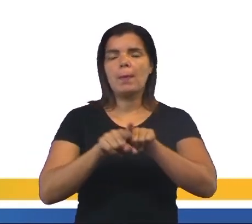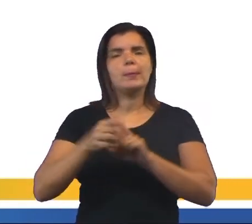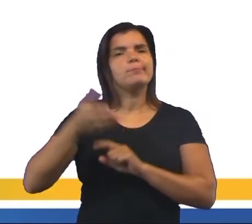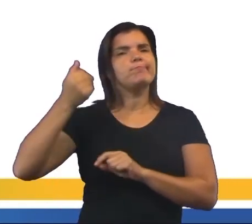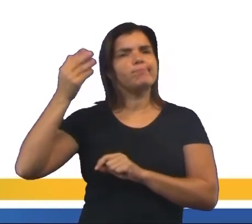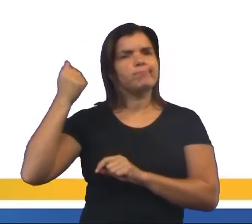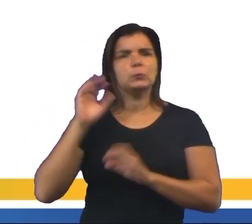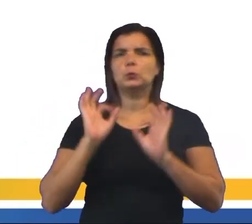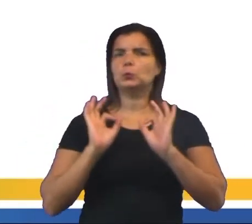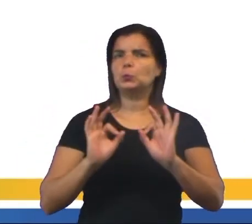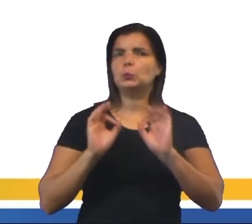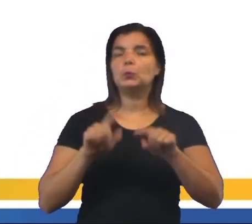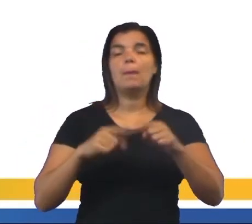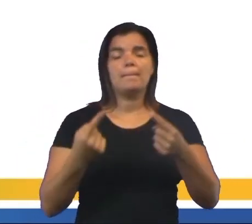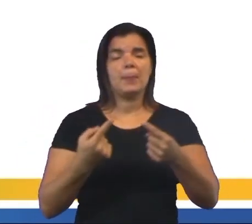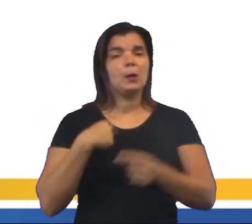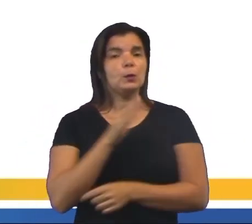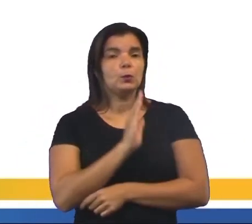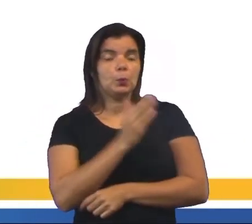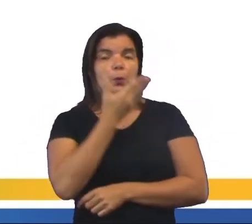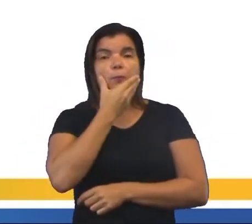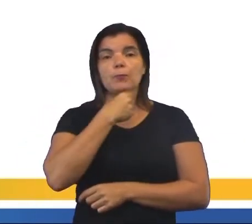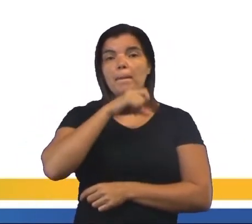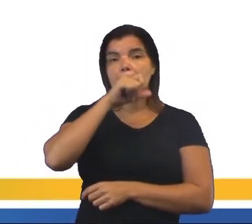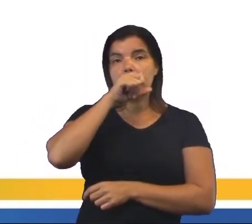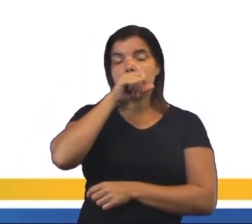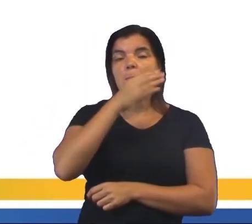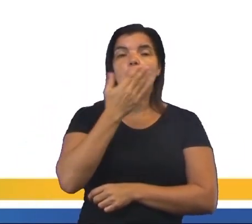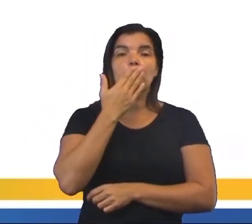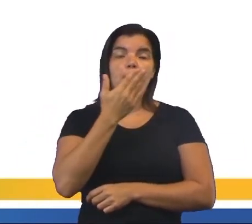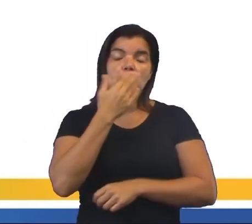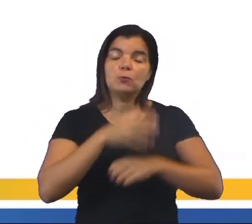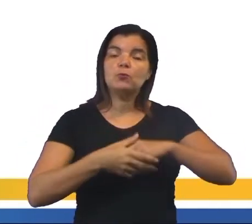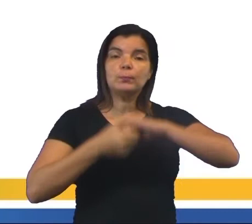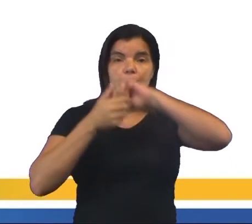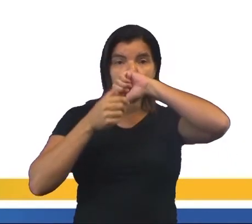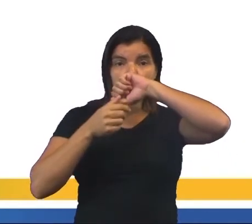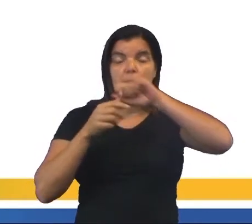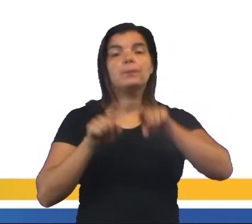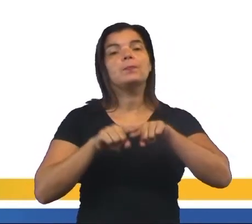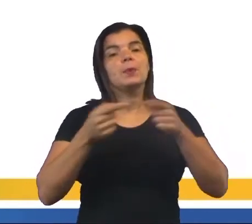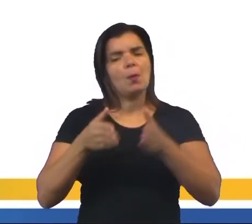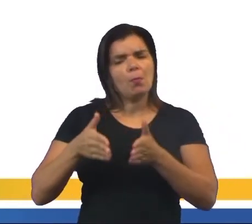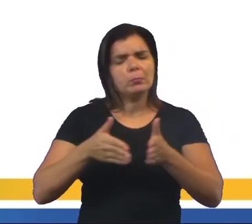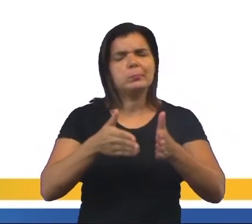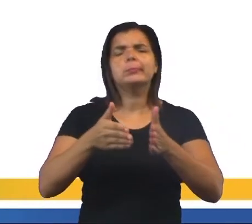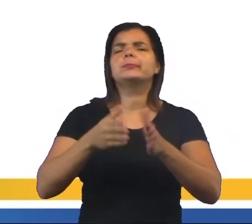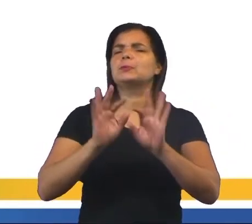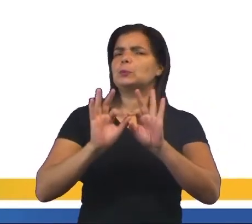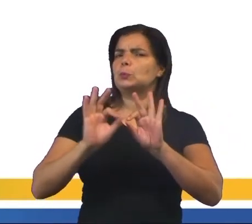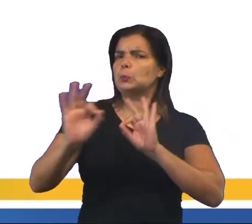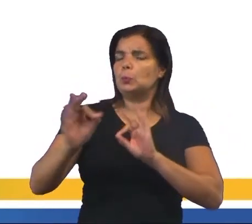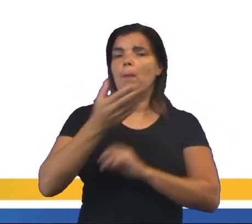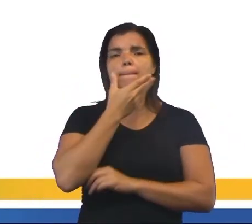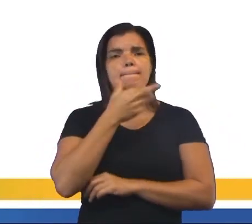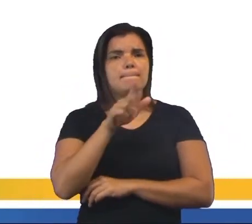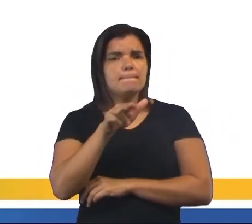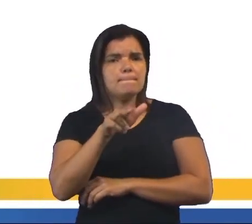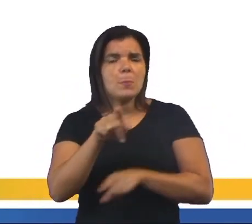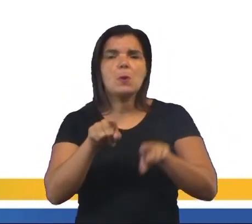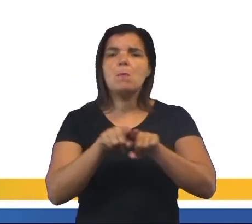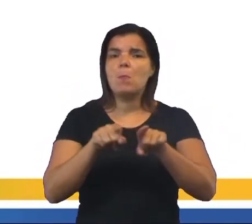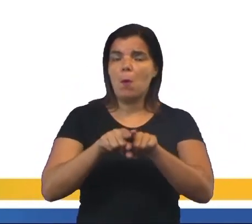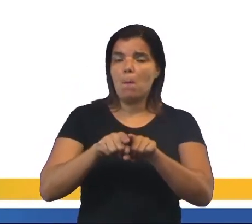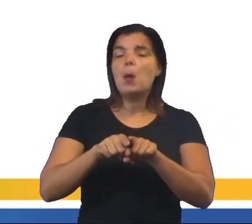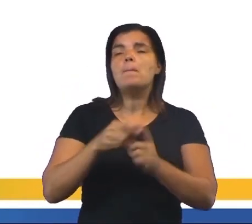naquela época. Despedi-me de meus pais e pedi-lhes a bênção. O caminho era longo. Meu irmão e eu